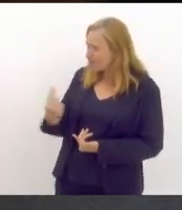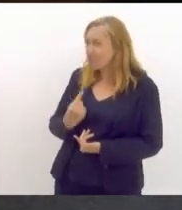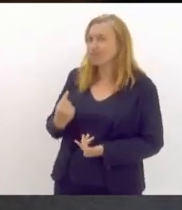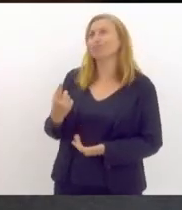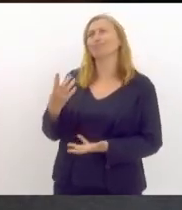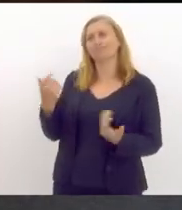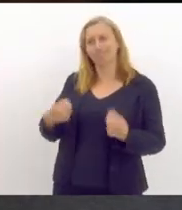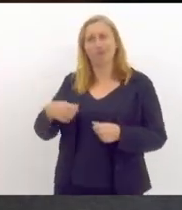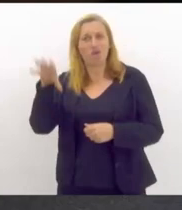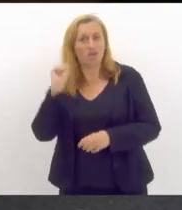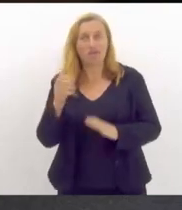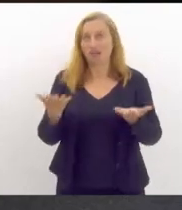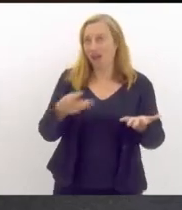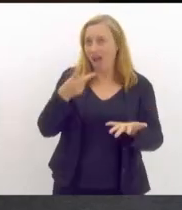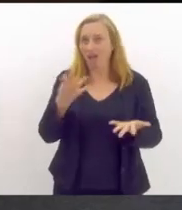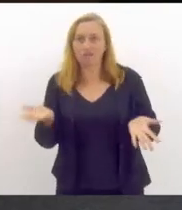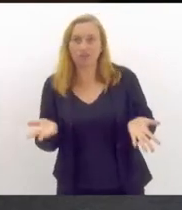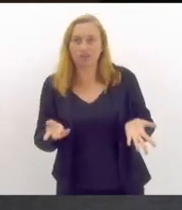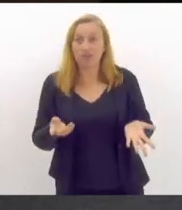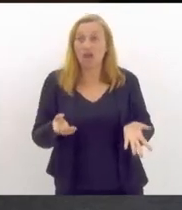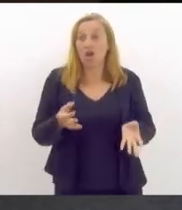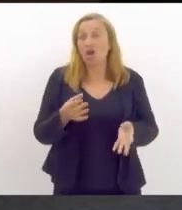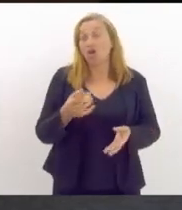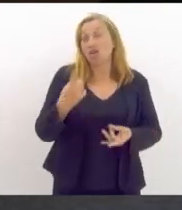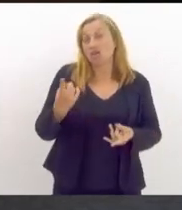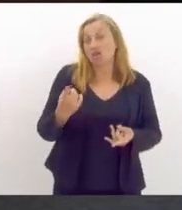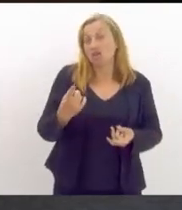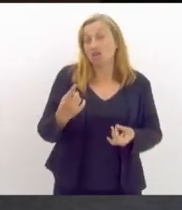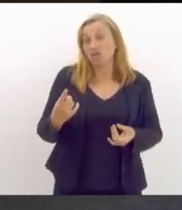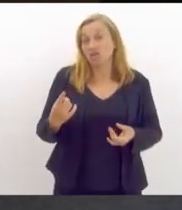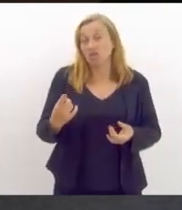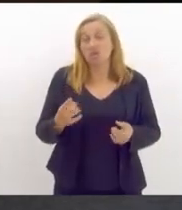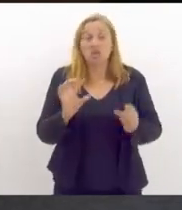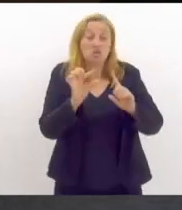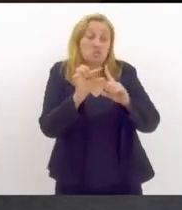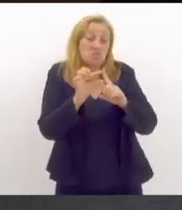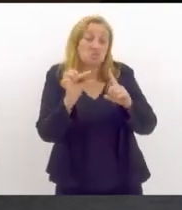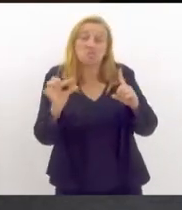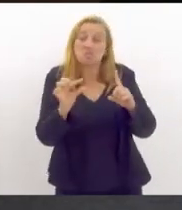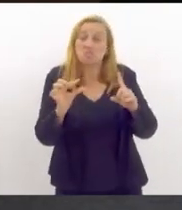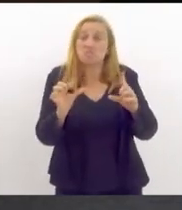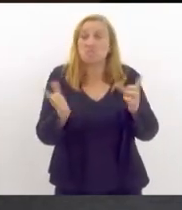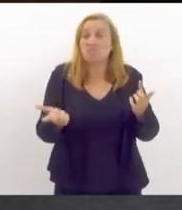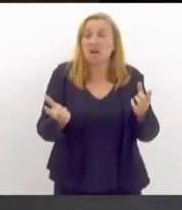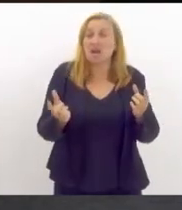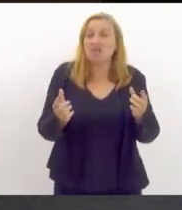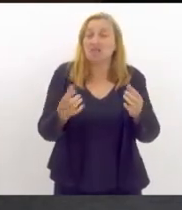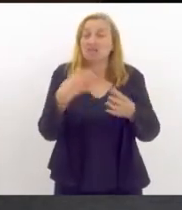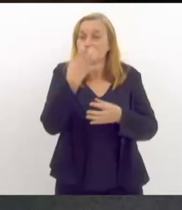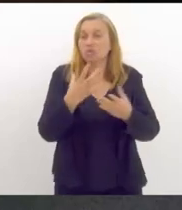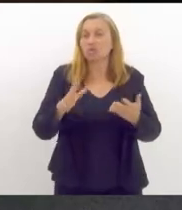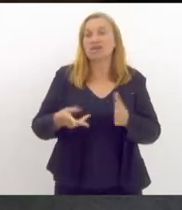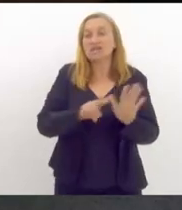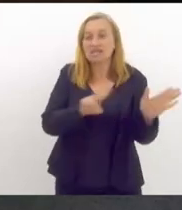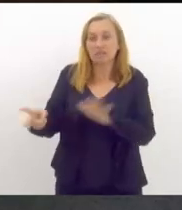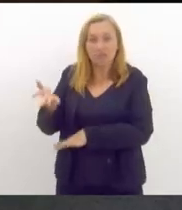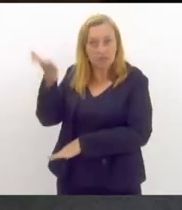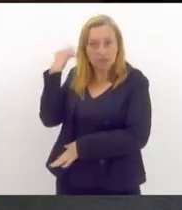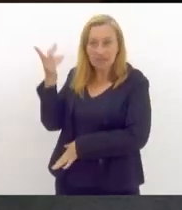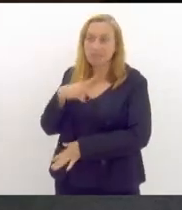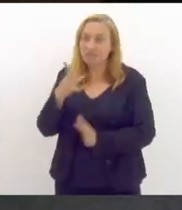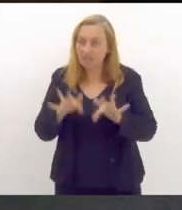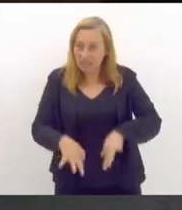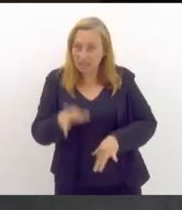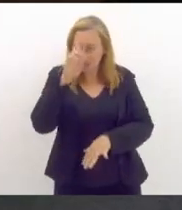tem que ouvir dizendo a hora então fazendo o juízo de valor em torno de um trecho da música semana passada tava julgando aqui para concluir